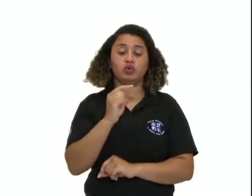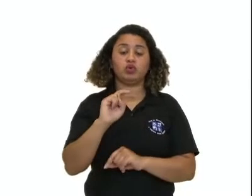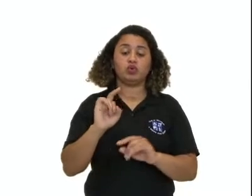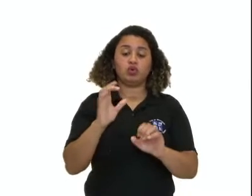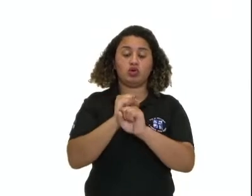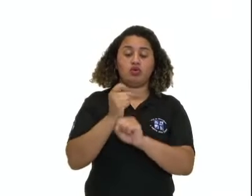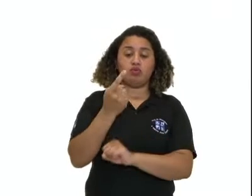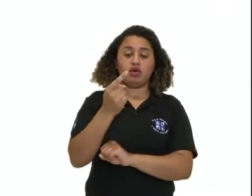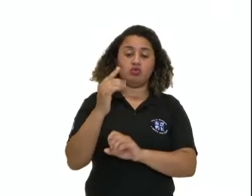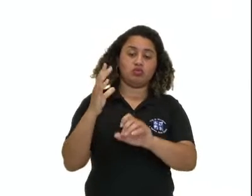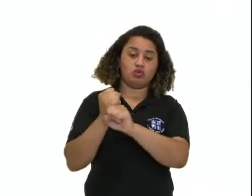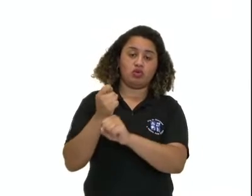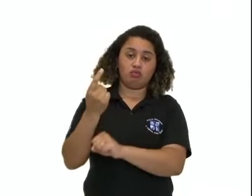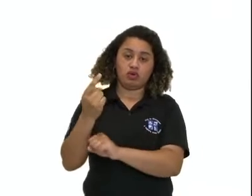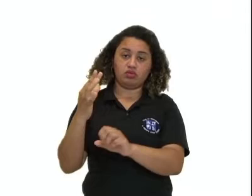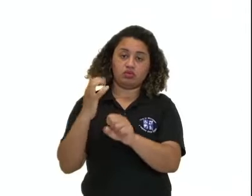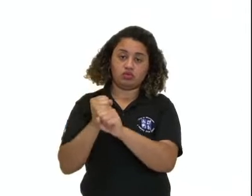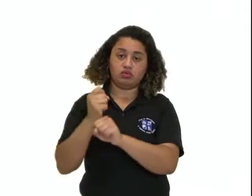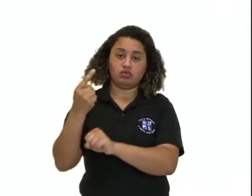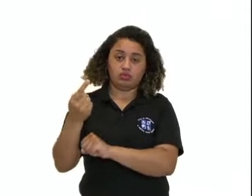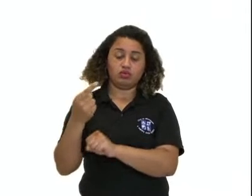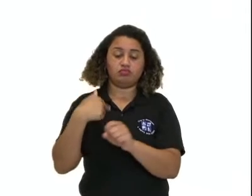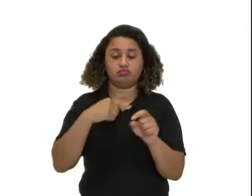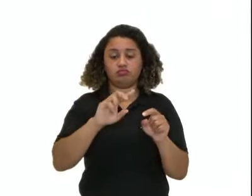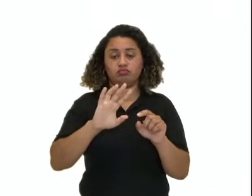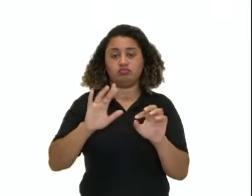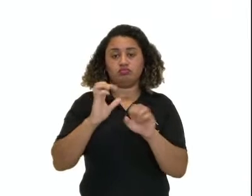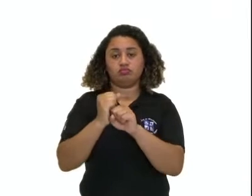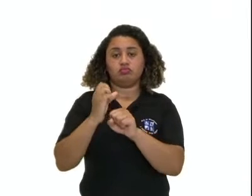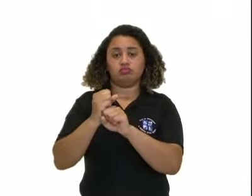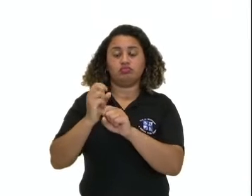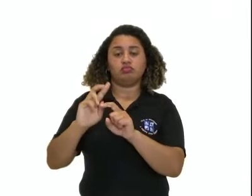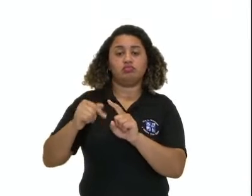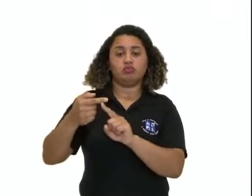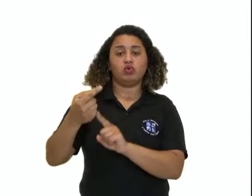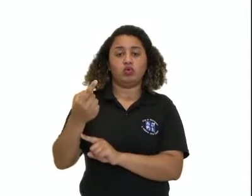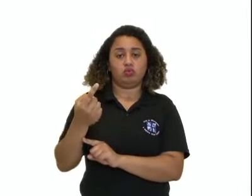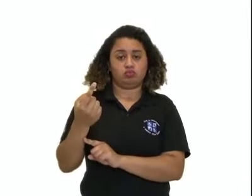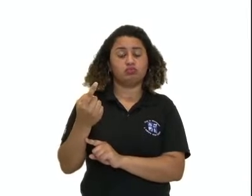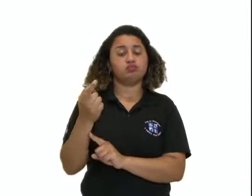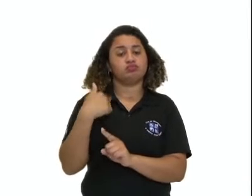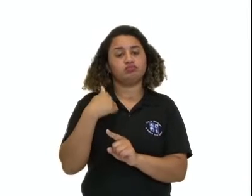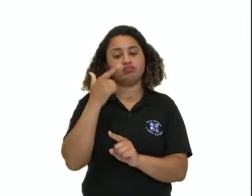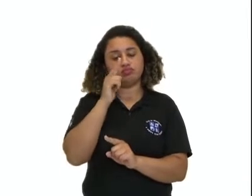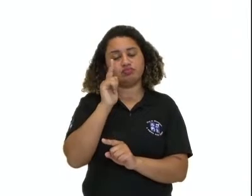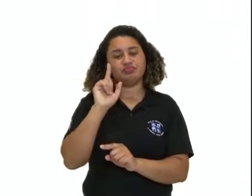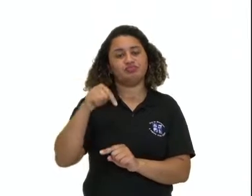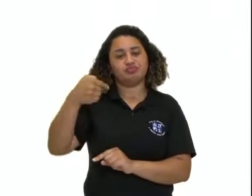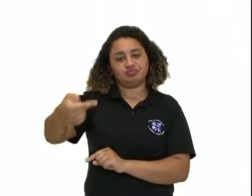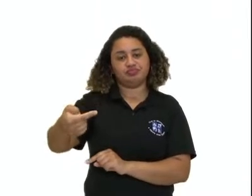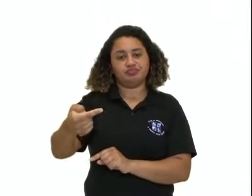eu adicionar ao termo anterior a constante 1, eu encontrarei o próximo termo.